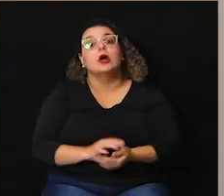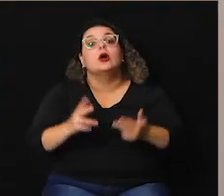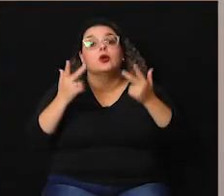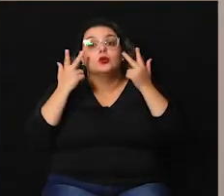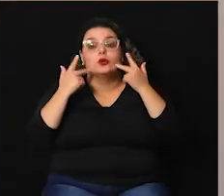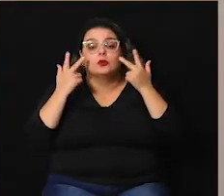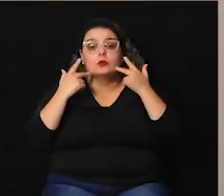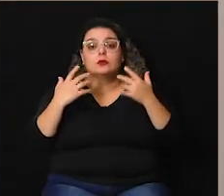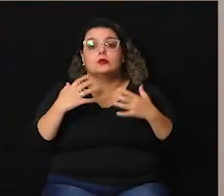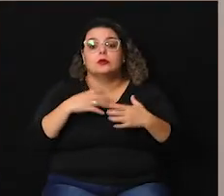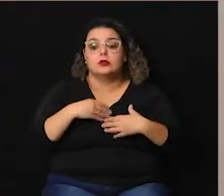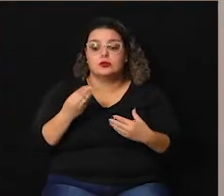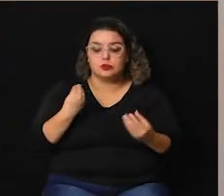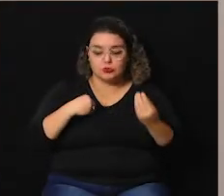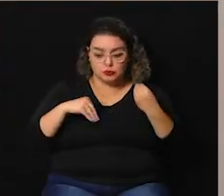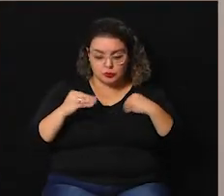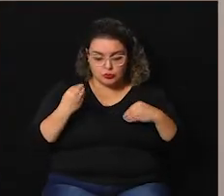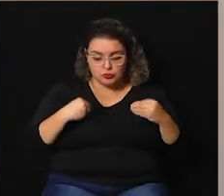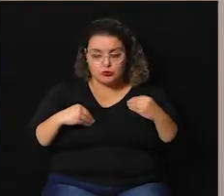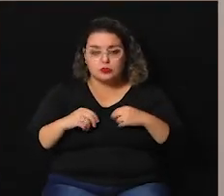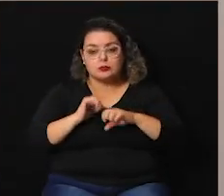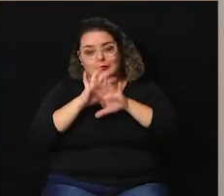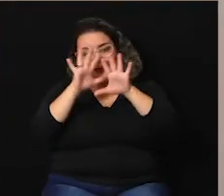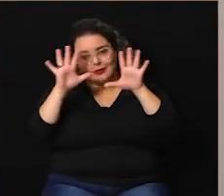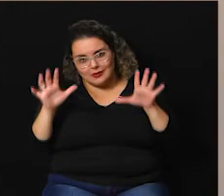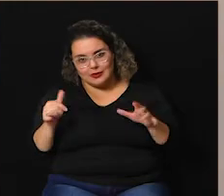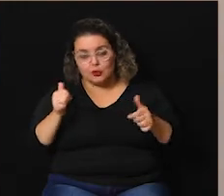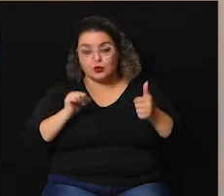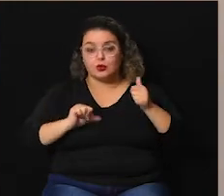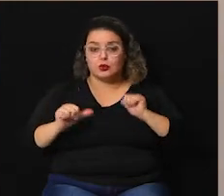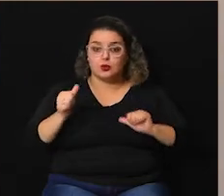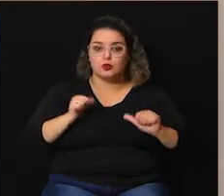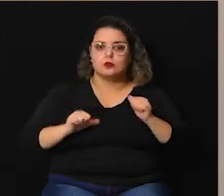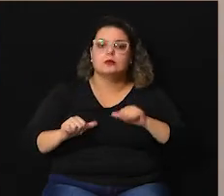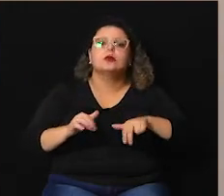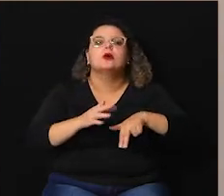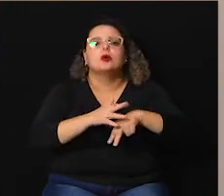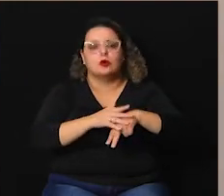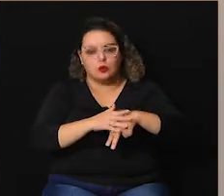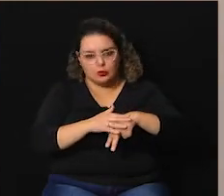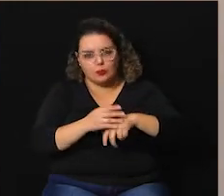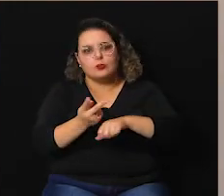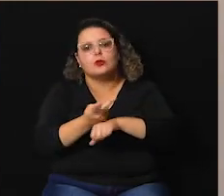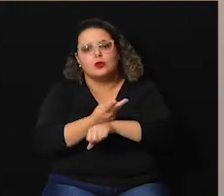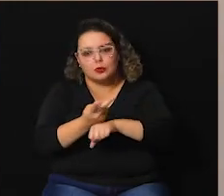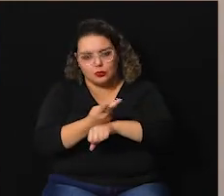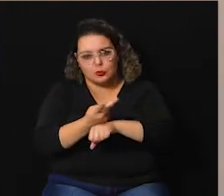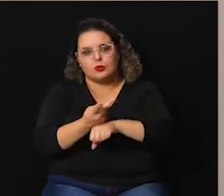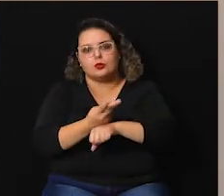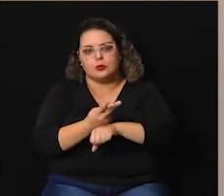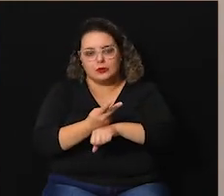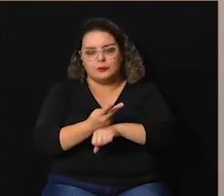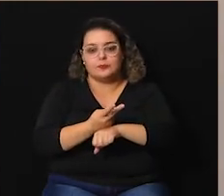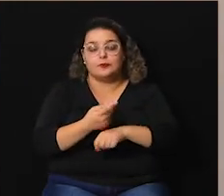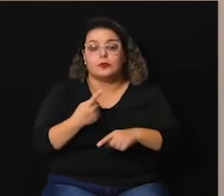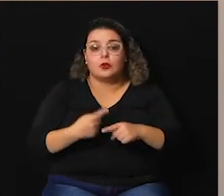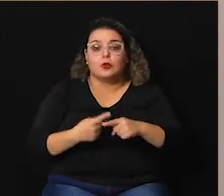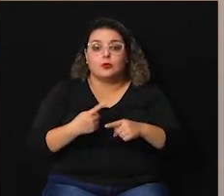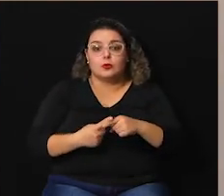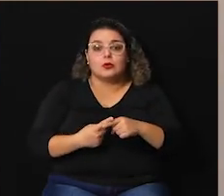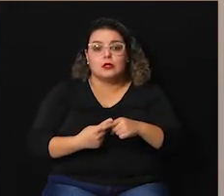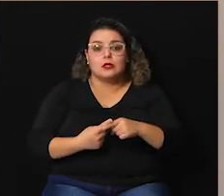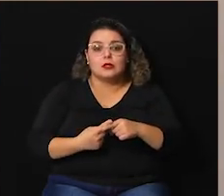Geralmente, quando há sintomas depressivos claros e sintomas ansiosos, o paciente busca ajuda. Porque há